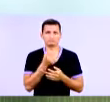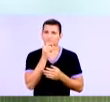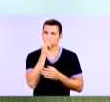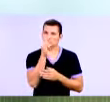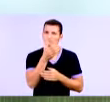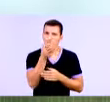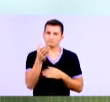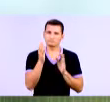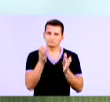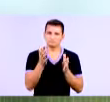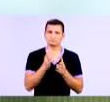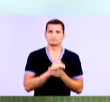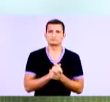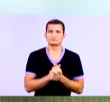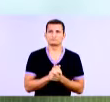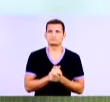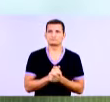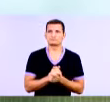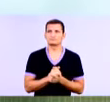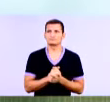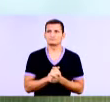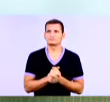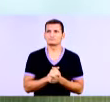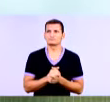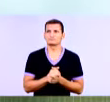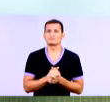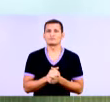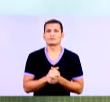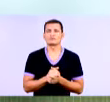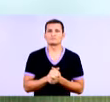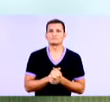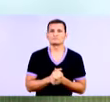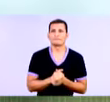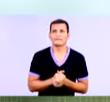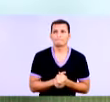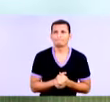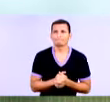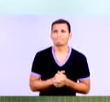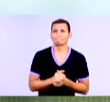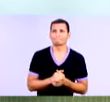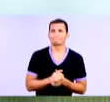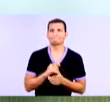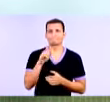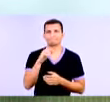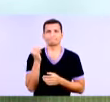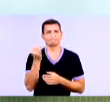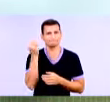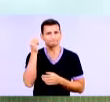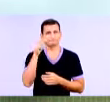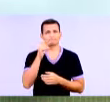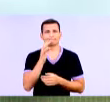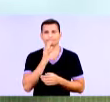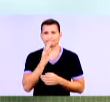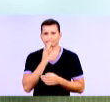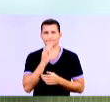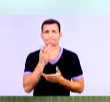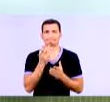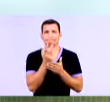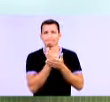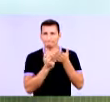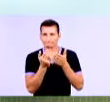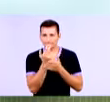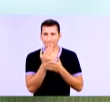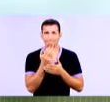referências da disciplina. Daqui a pouco eu vou repassar as referências, né? Mas é muito importante você conhecer a imagem,